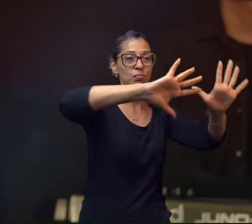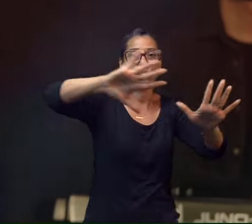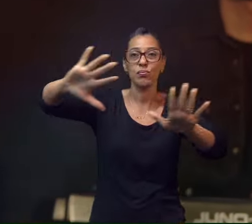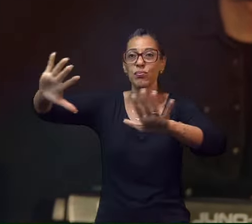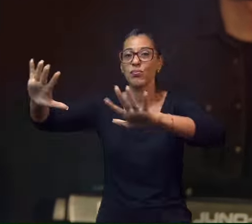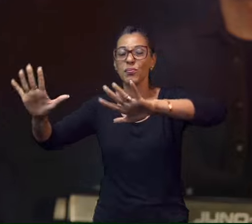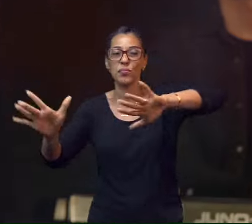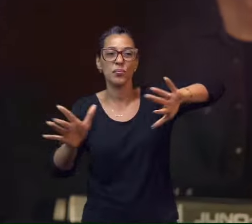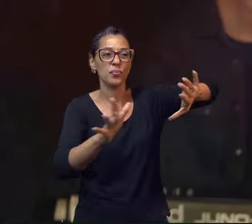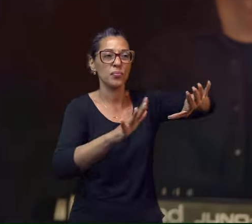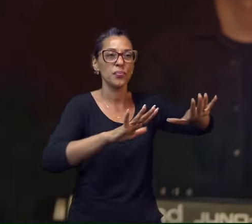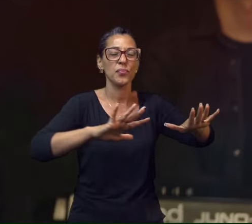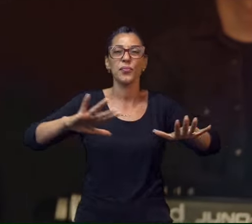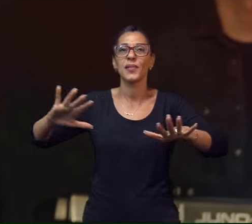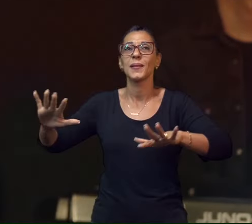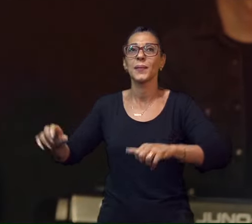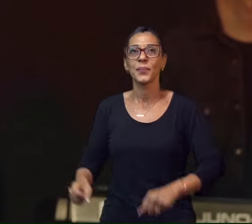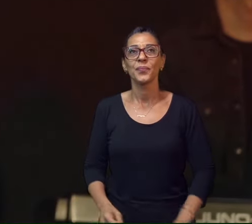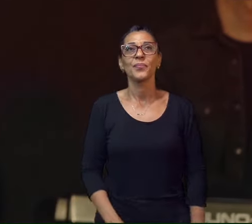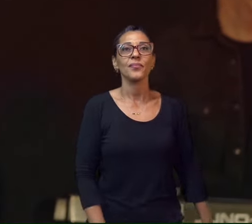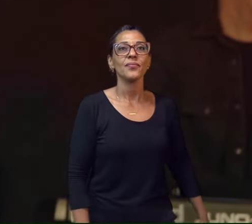neste lugar